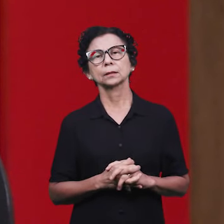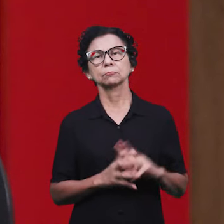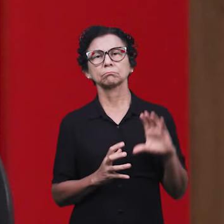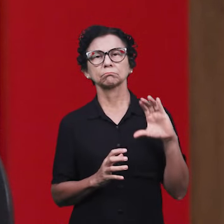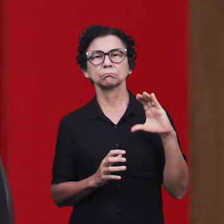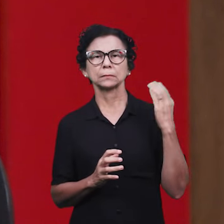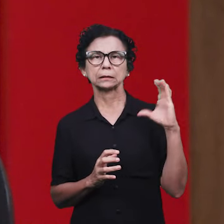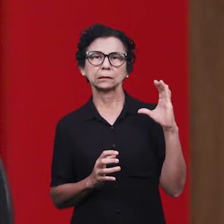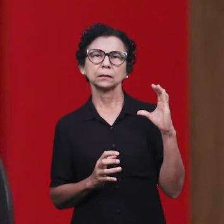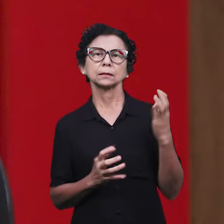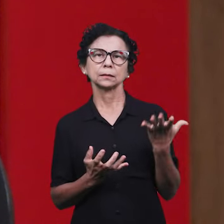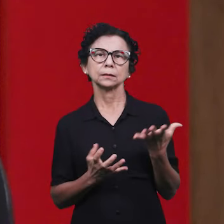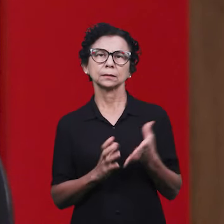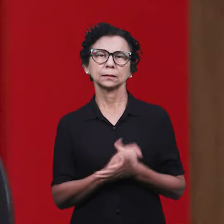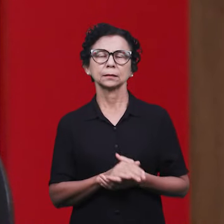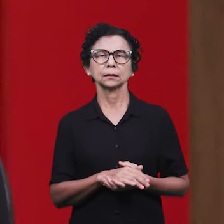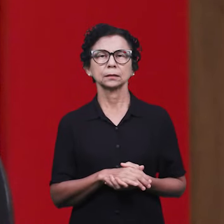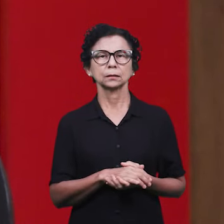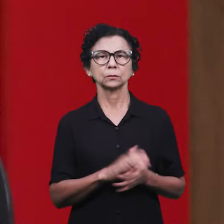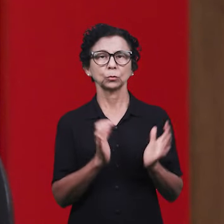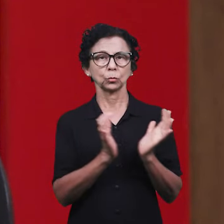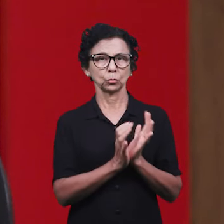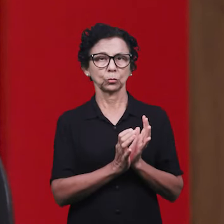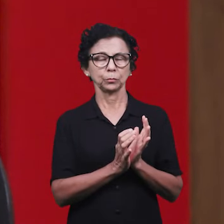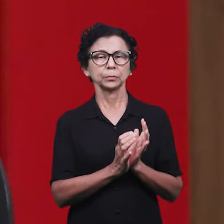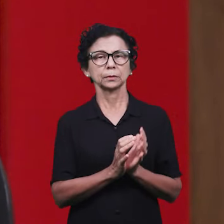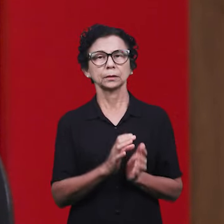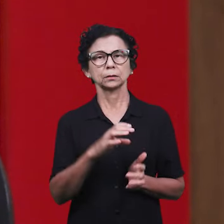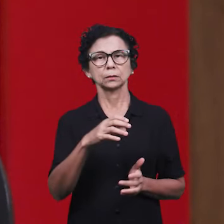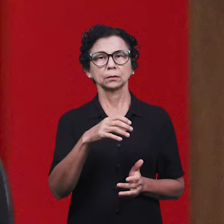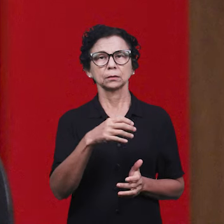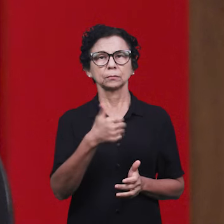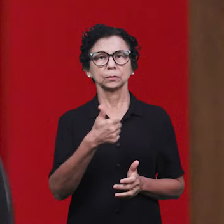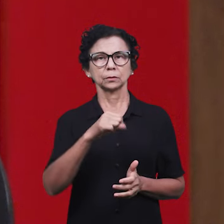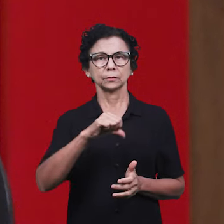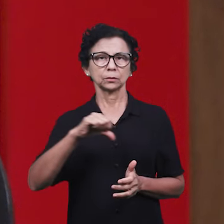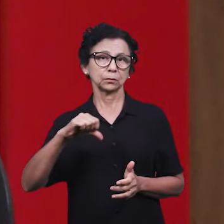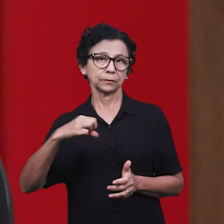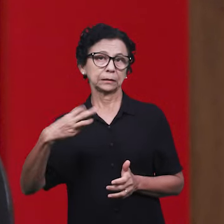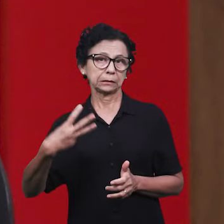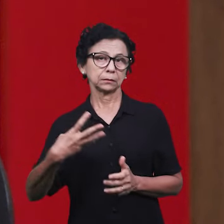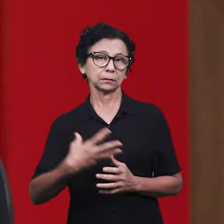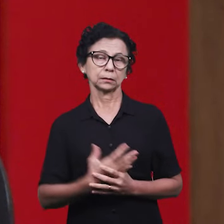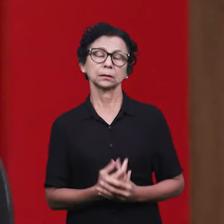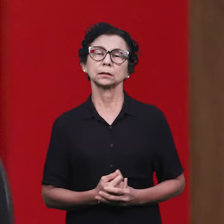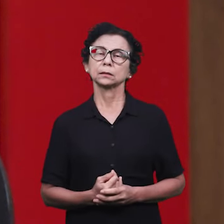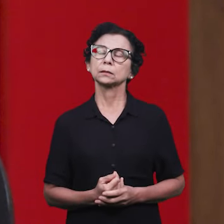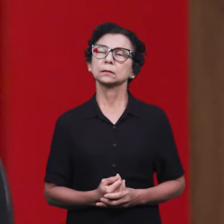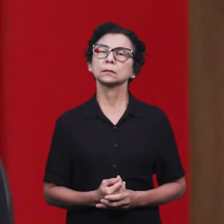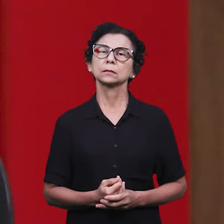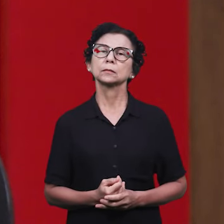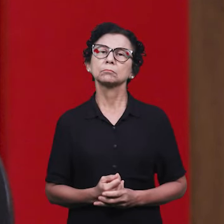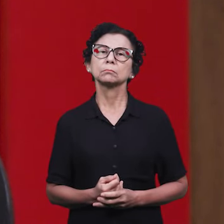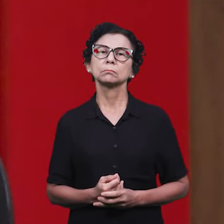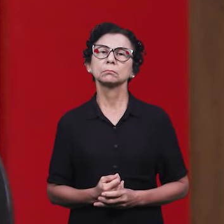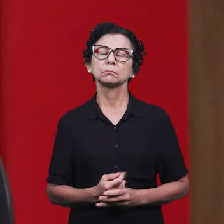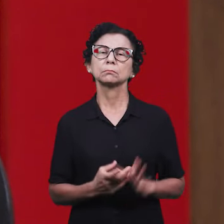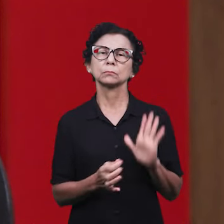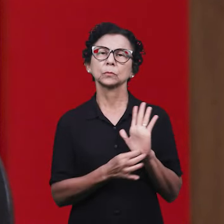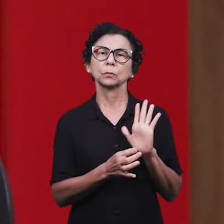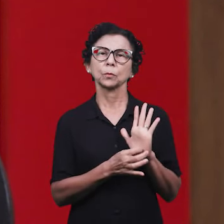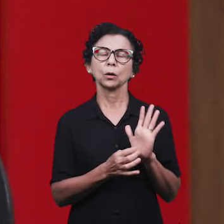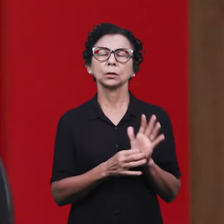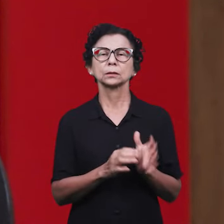em 1993 e hoje ela tem... Muitos têm trabalhado nela, sim, né? Sim. Há um cientista